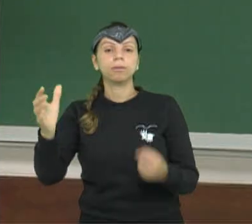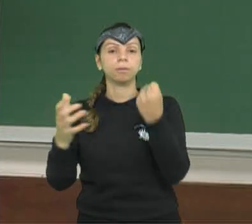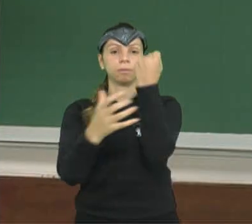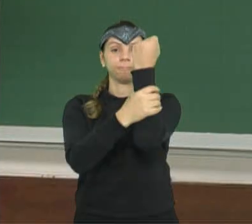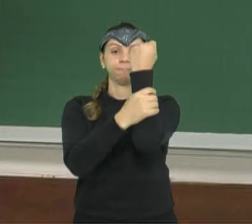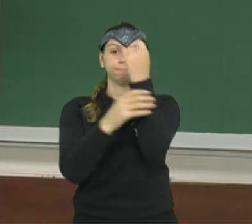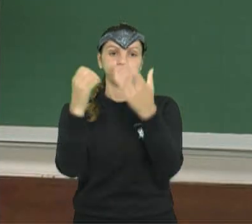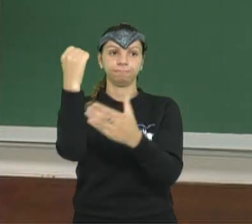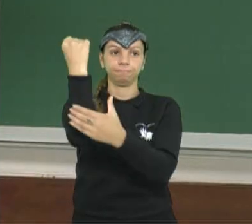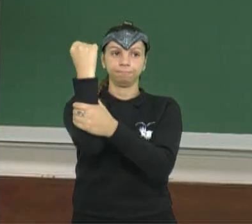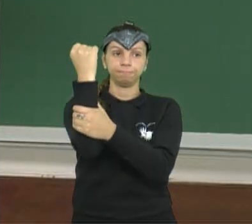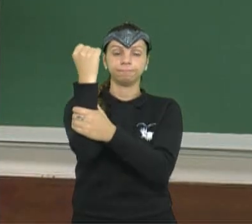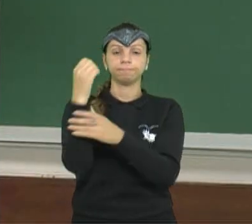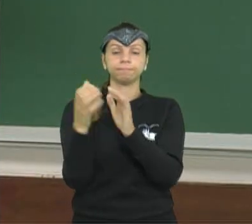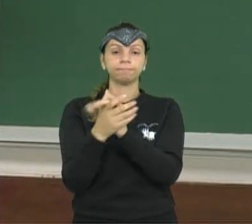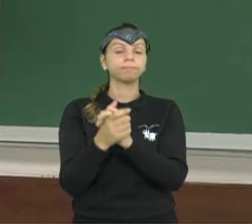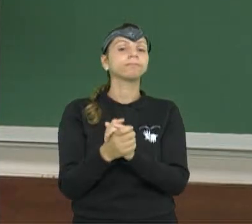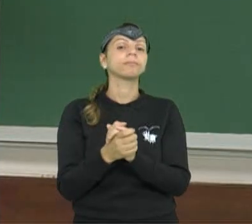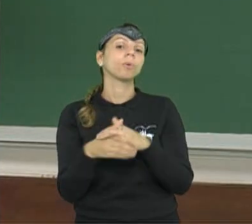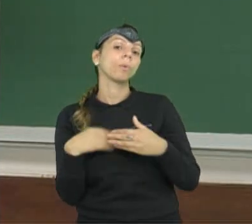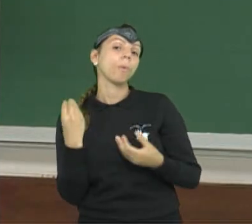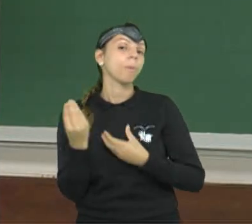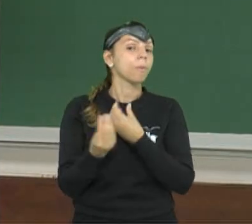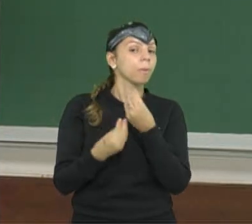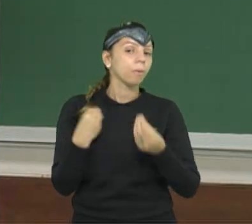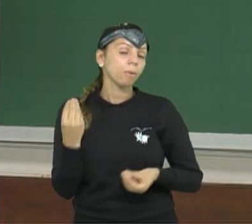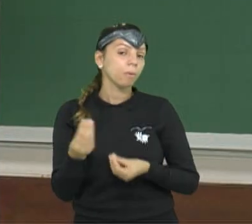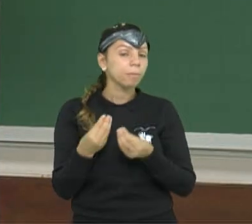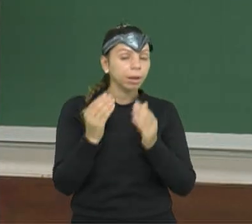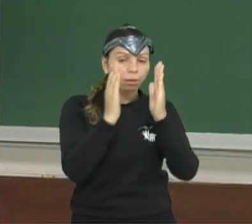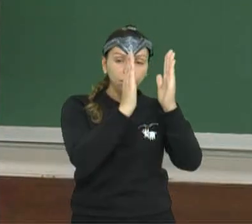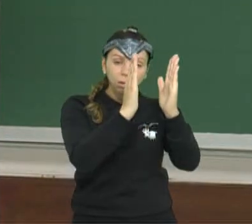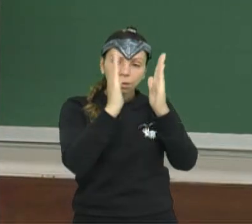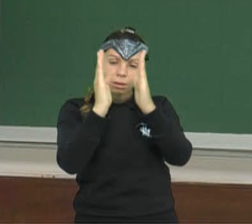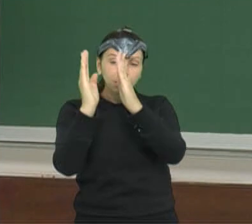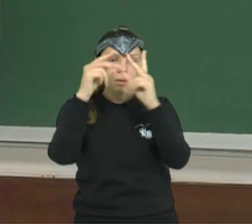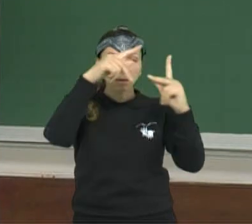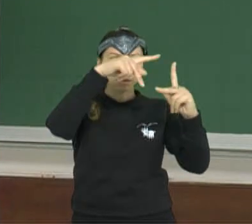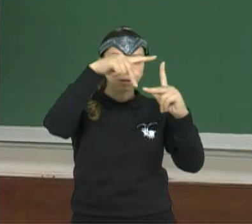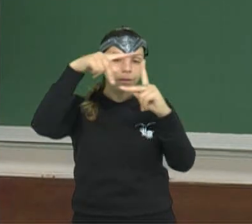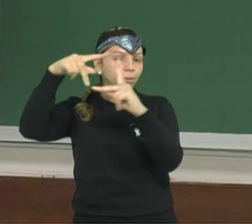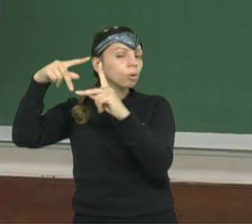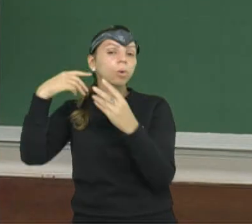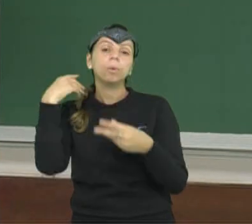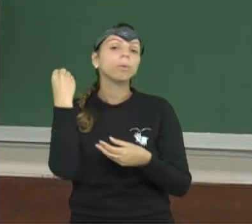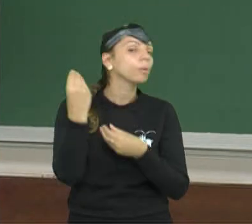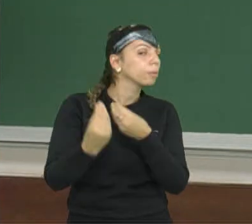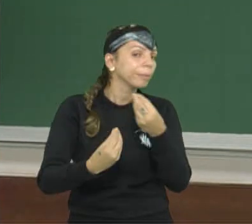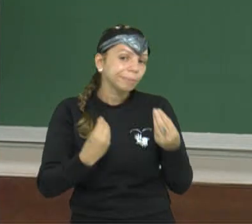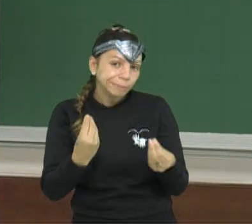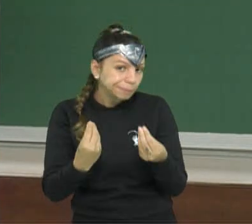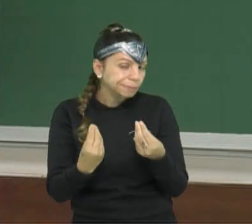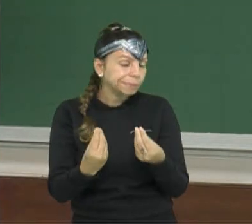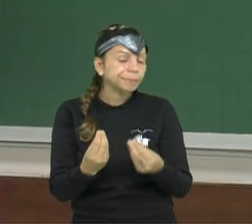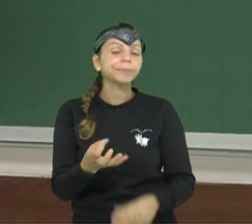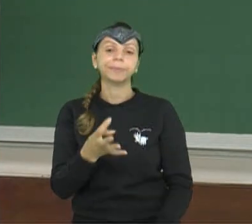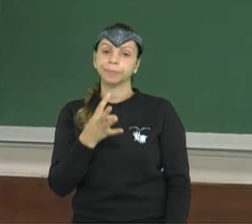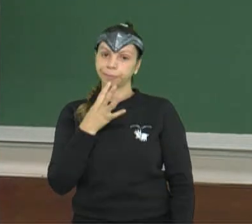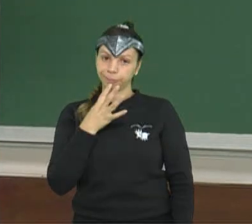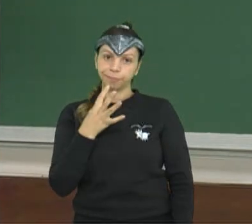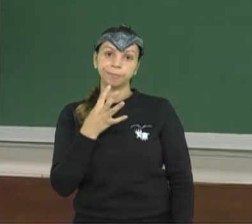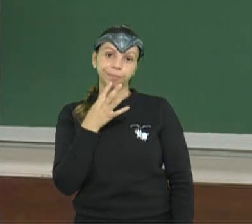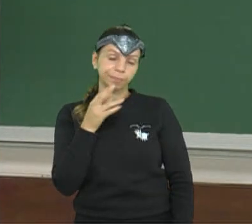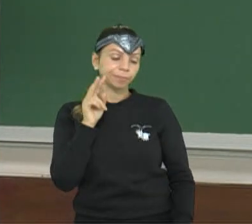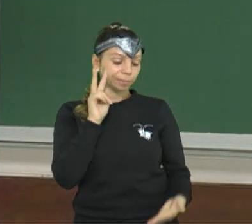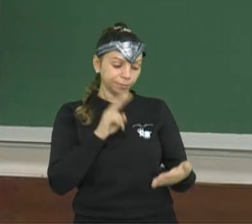os balõezinhos. Então, como é disposto uma comic strip? Você já conhece, você já